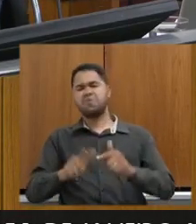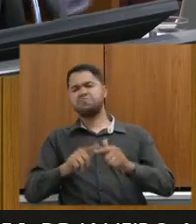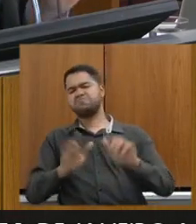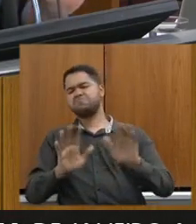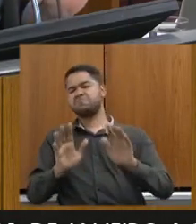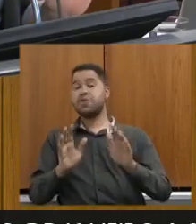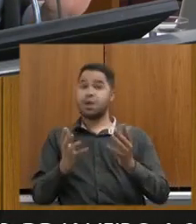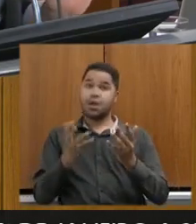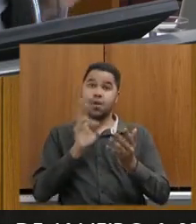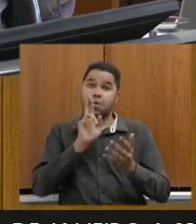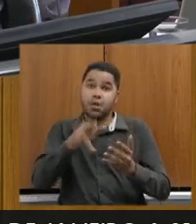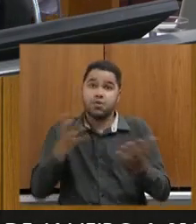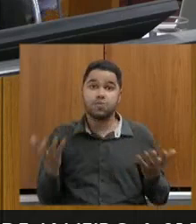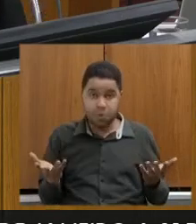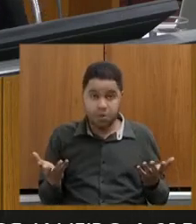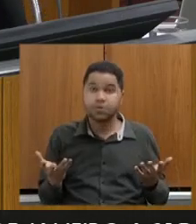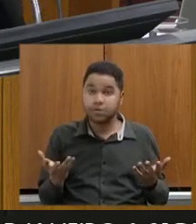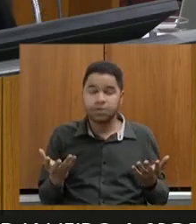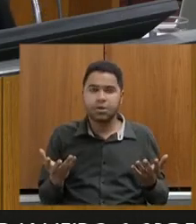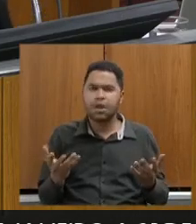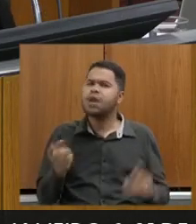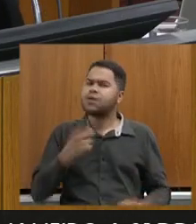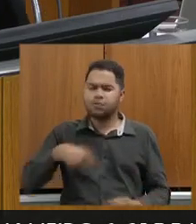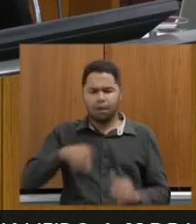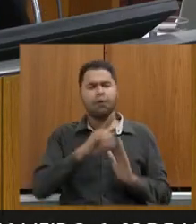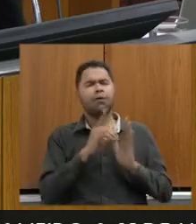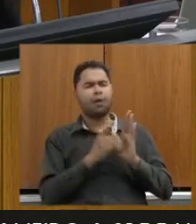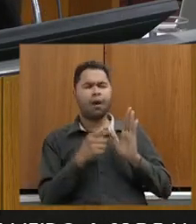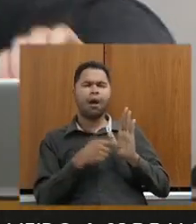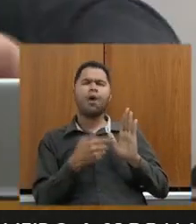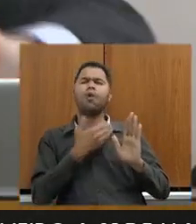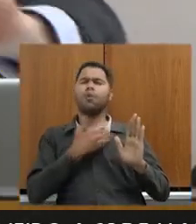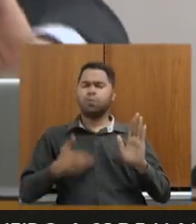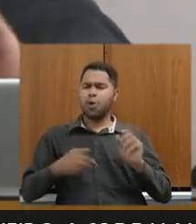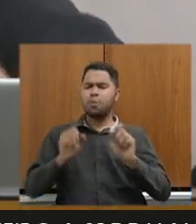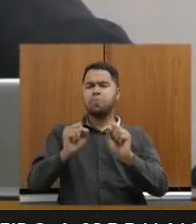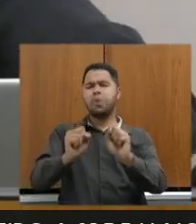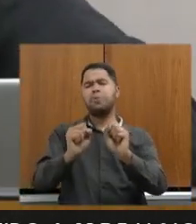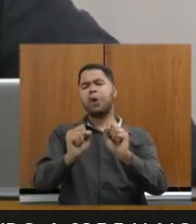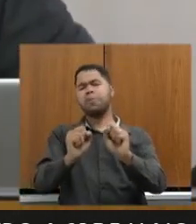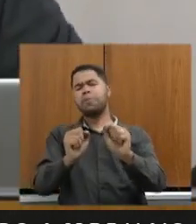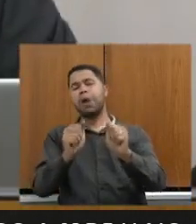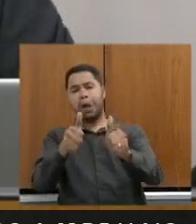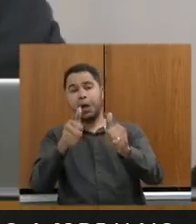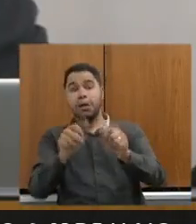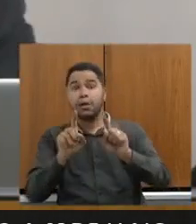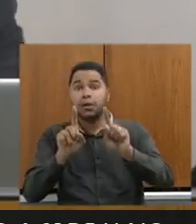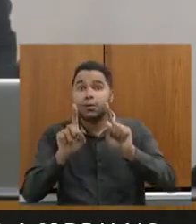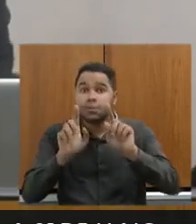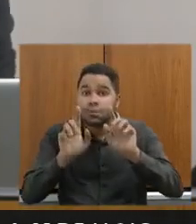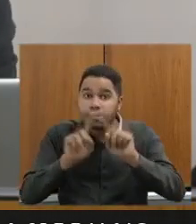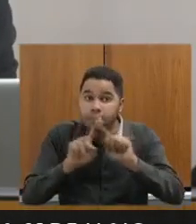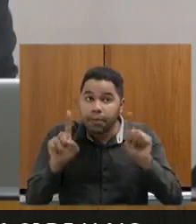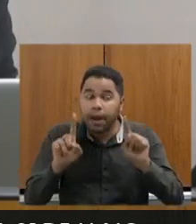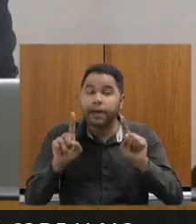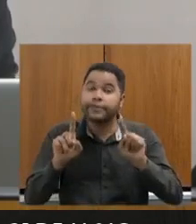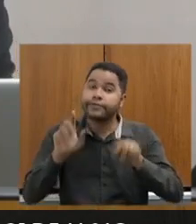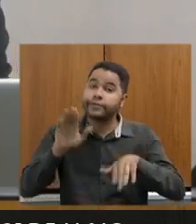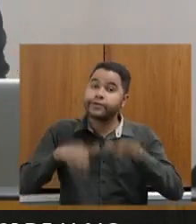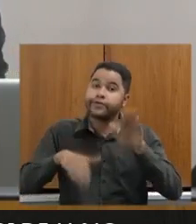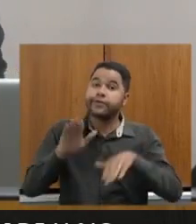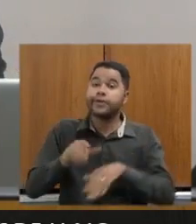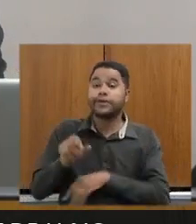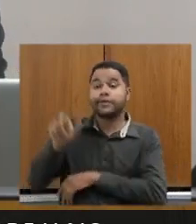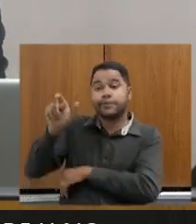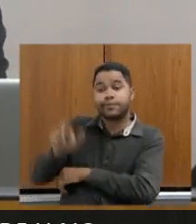porque assim que corresponde para eles não segundo decreto aqui do governador que pode sim papá mais vezes as vezes que ela tá